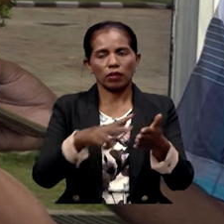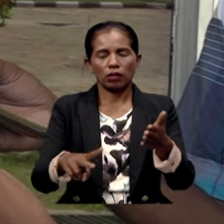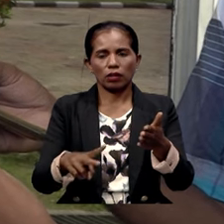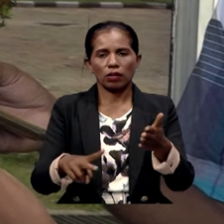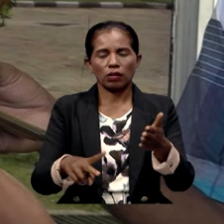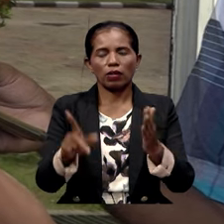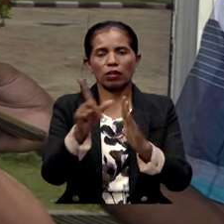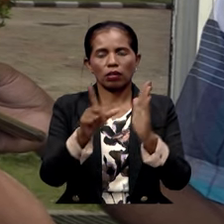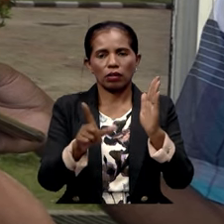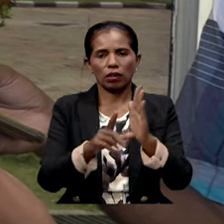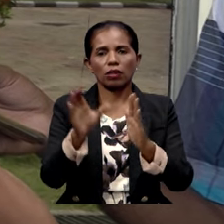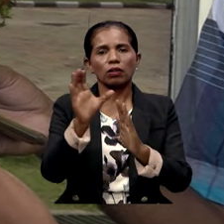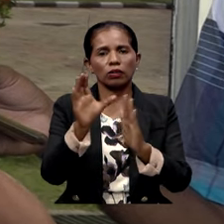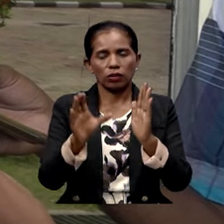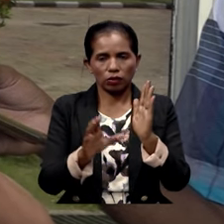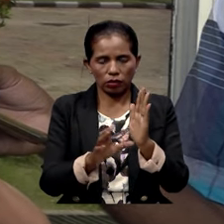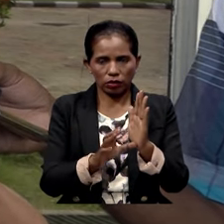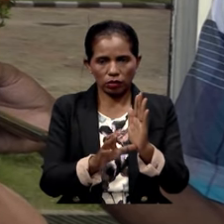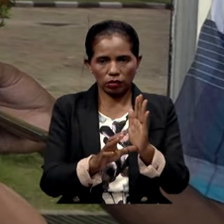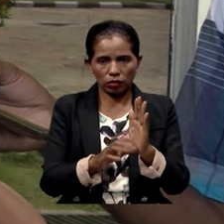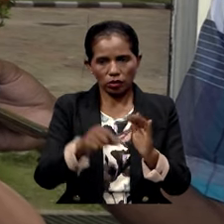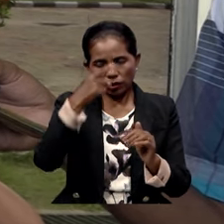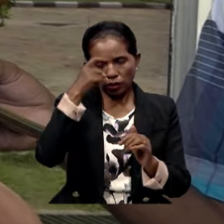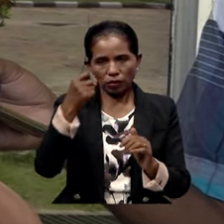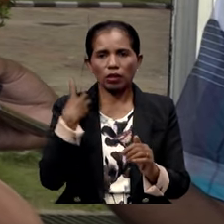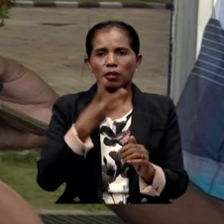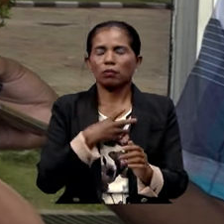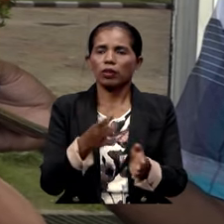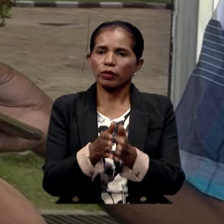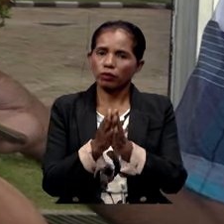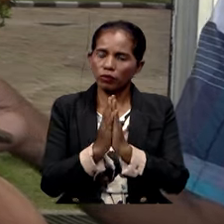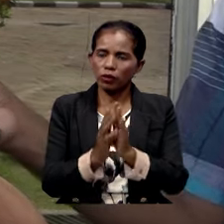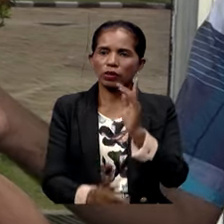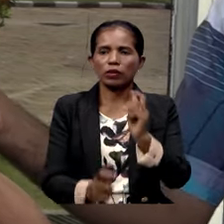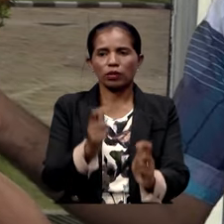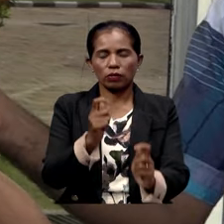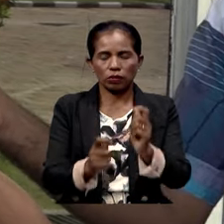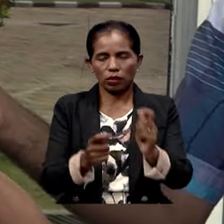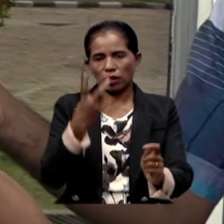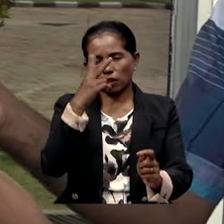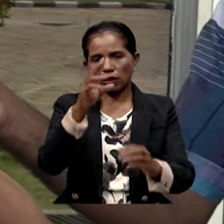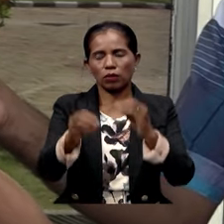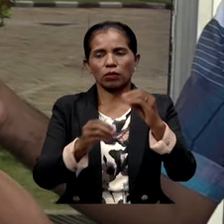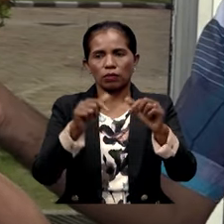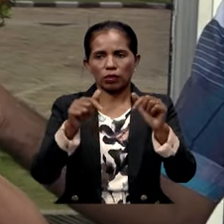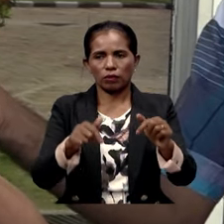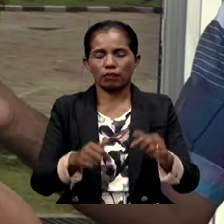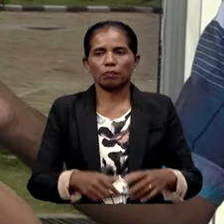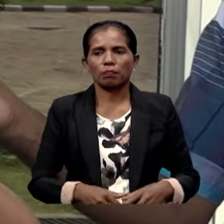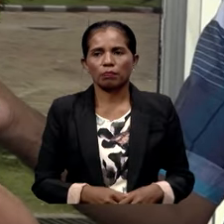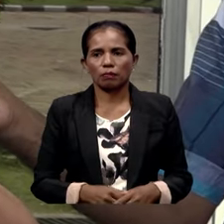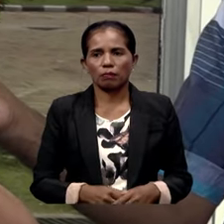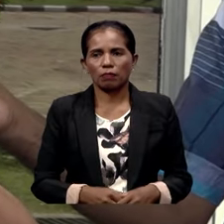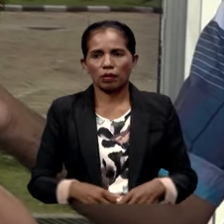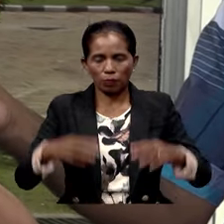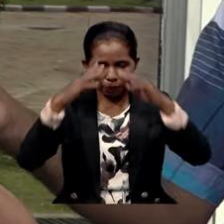substância constitucional, também nem maga amhusu tribunal nem minha opinião jurídica.